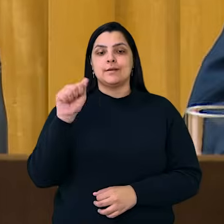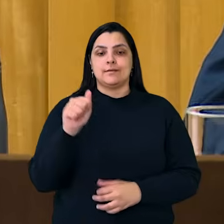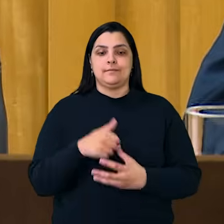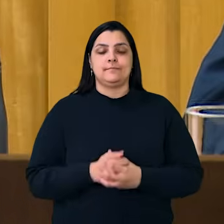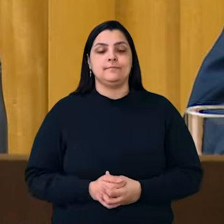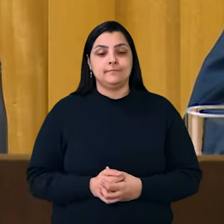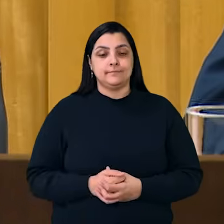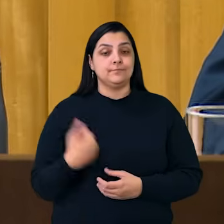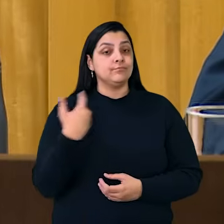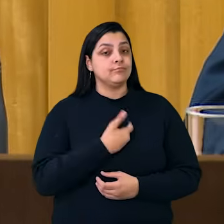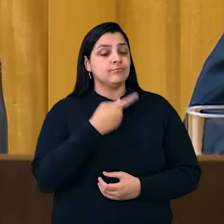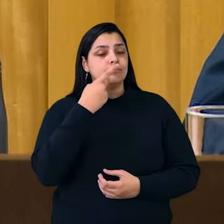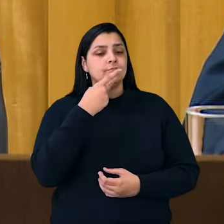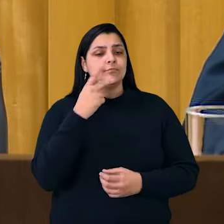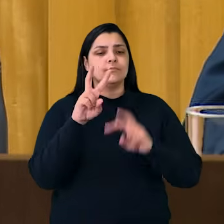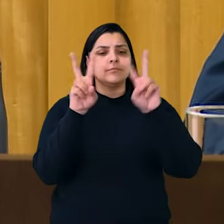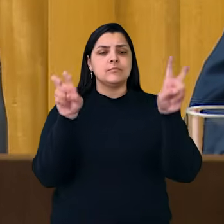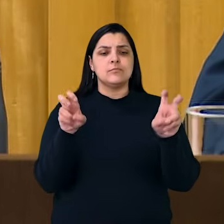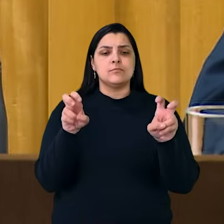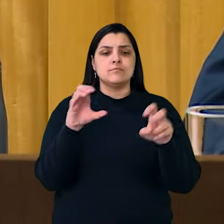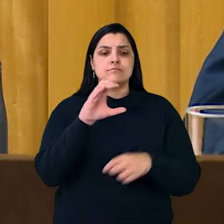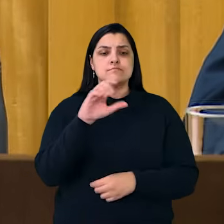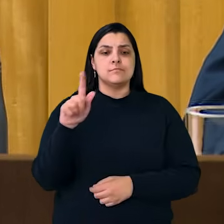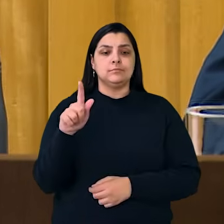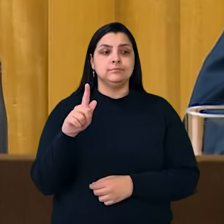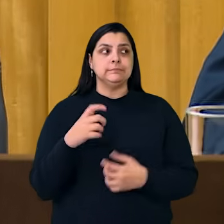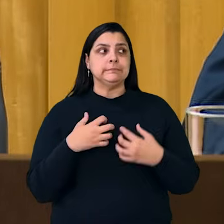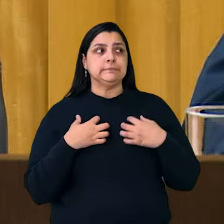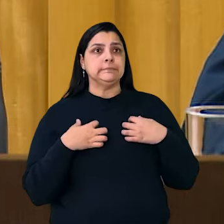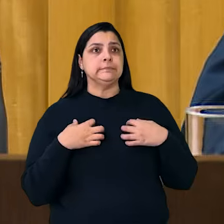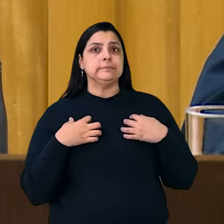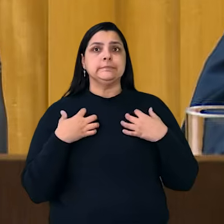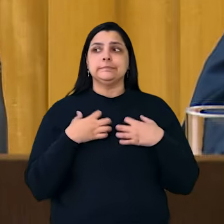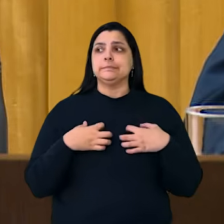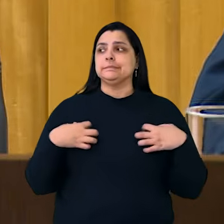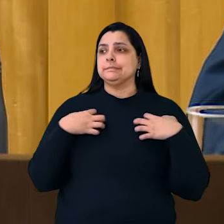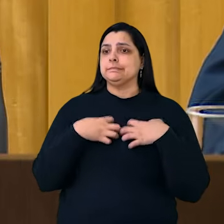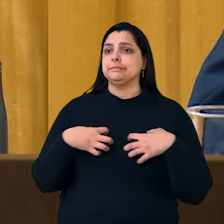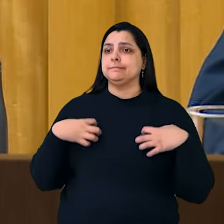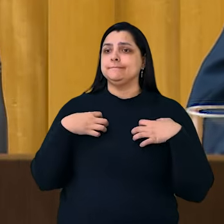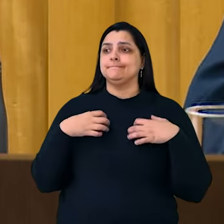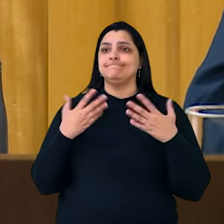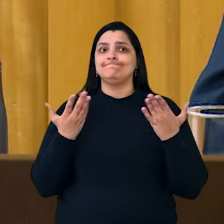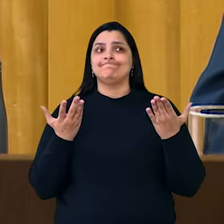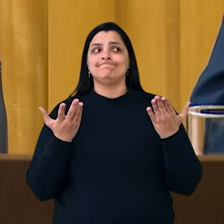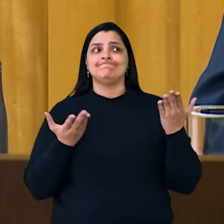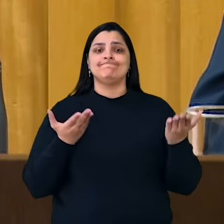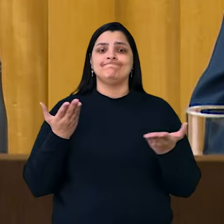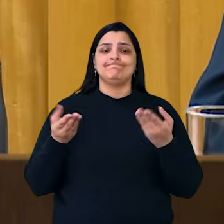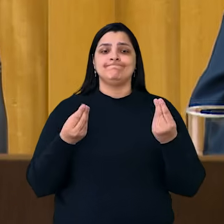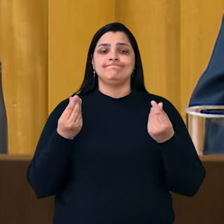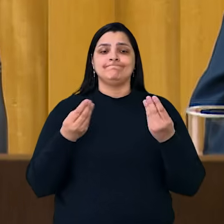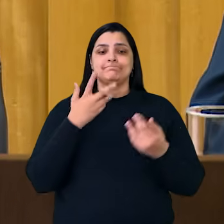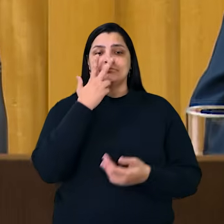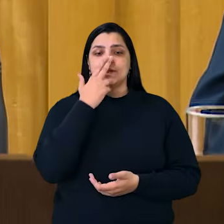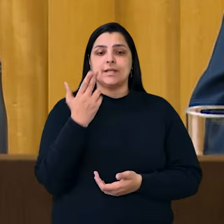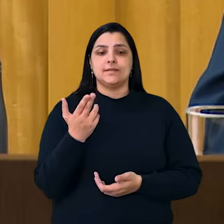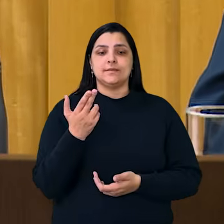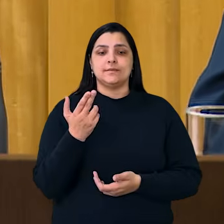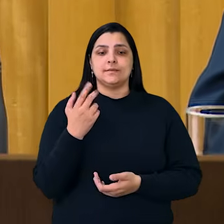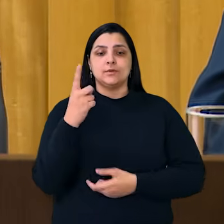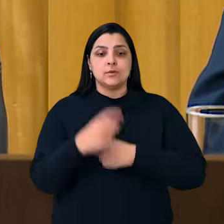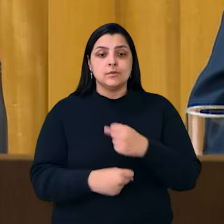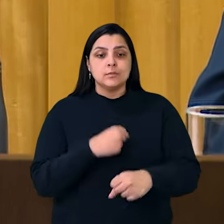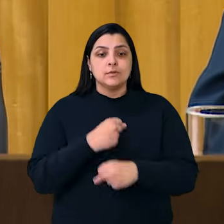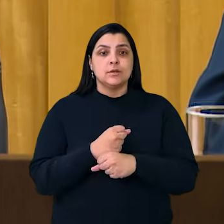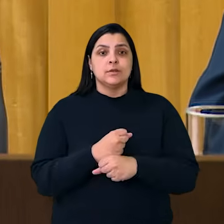Veiga. Quando falávamos em corregedoria, ficávamos todos apreensivos, como uma reprimenda a